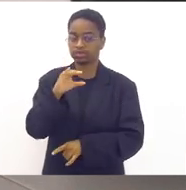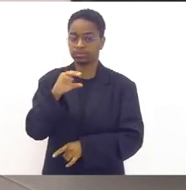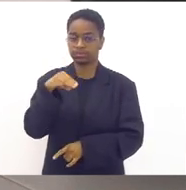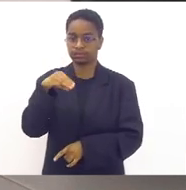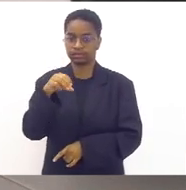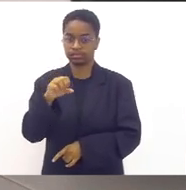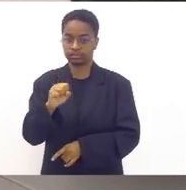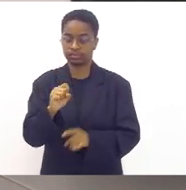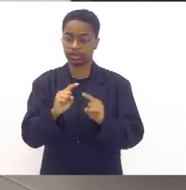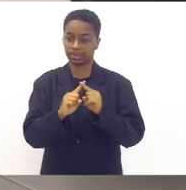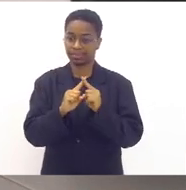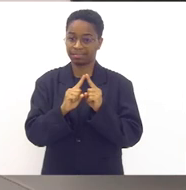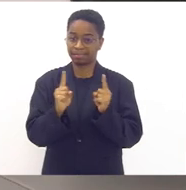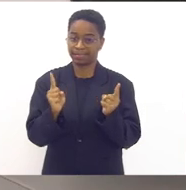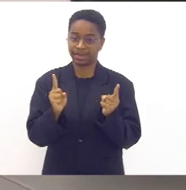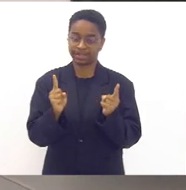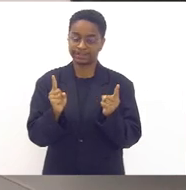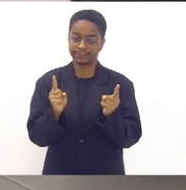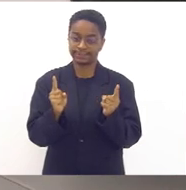mas